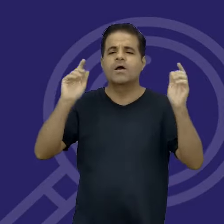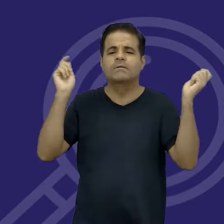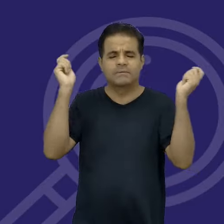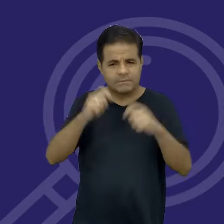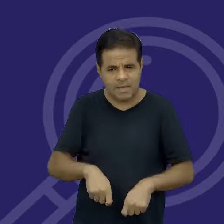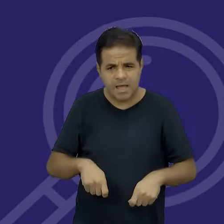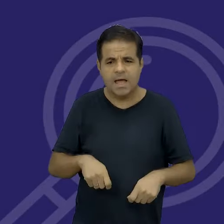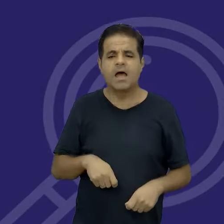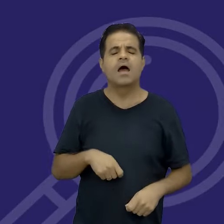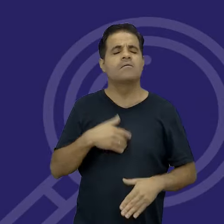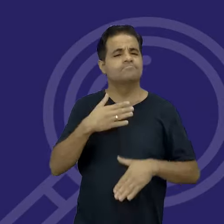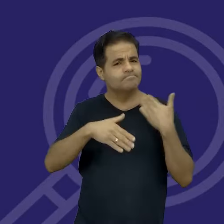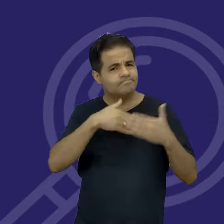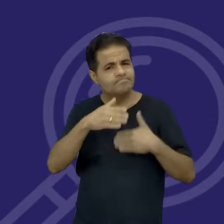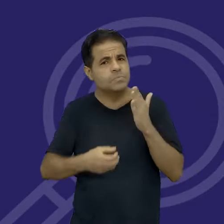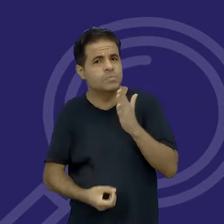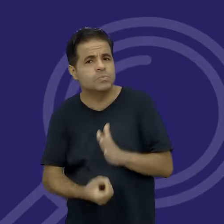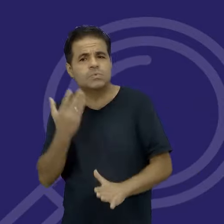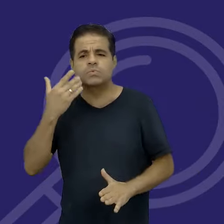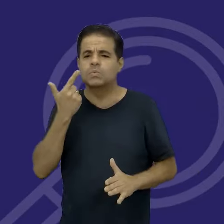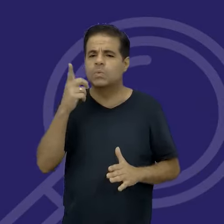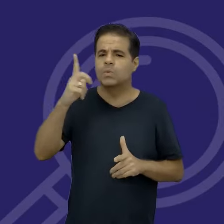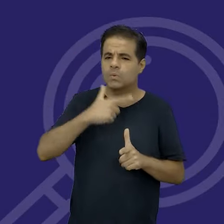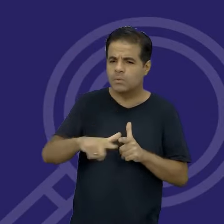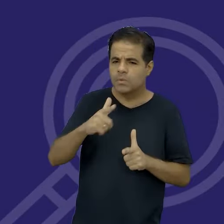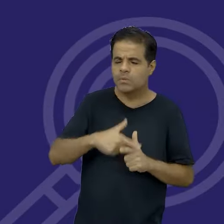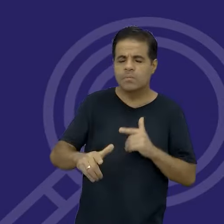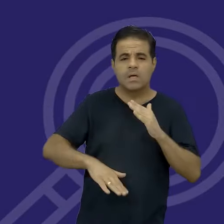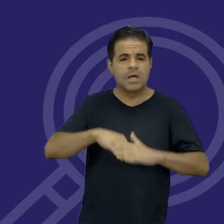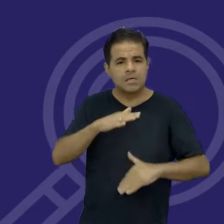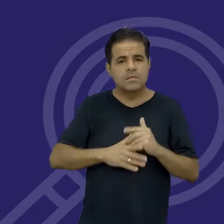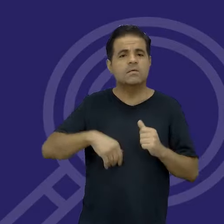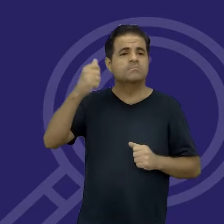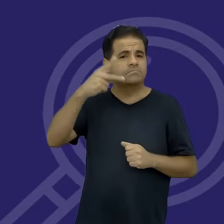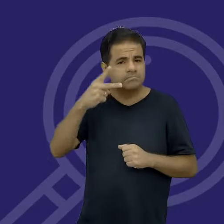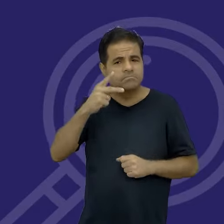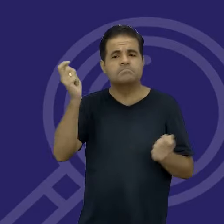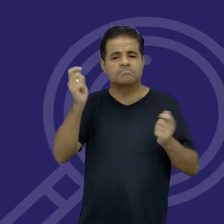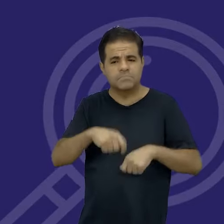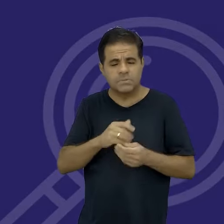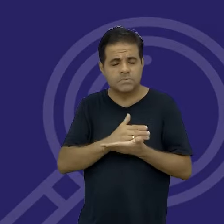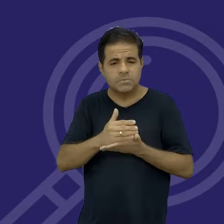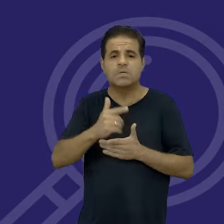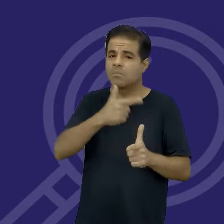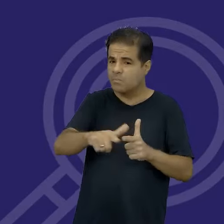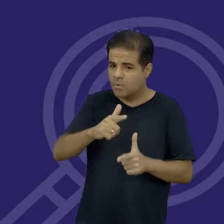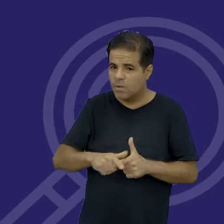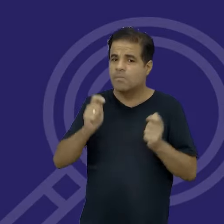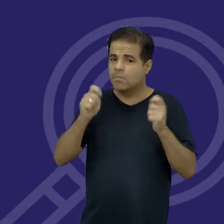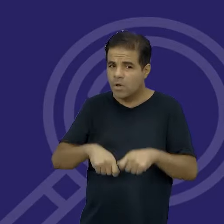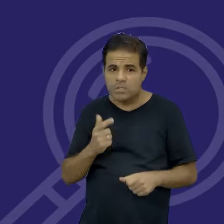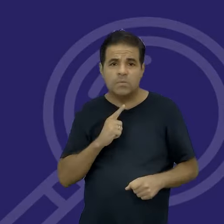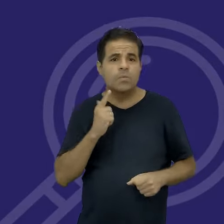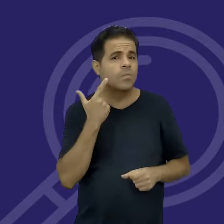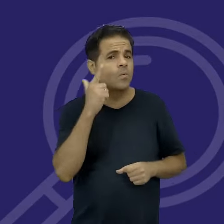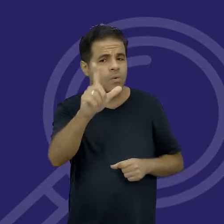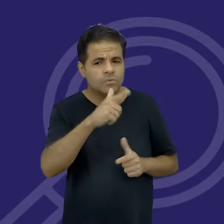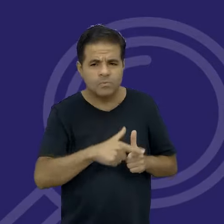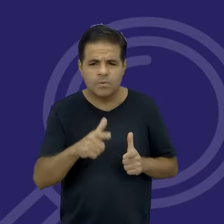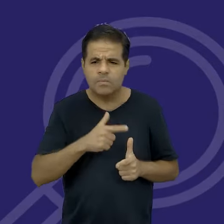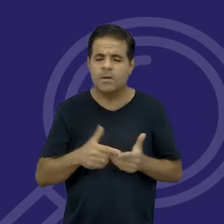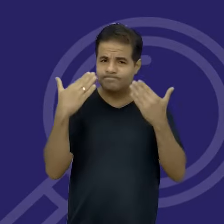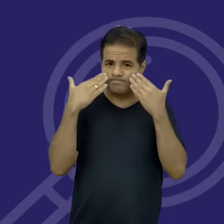do estudante. Surge um outro problema, que é um problema secundário, então nós começamos com um problema e podemos ter um outro, né?